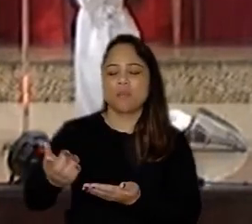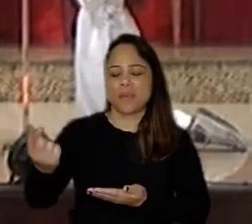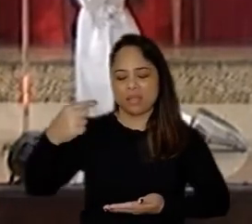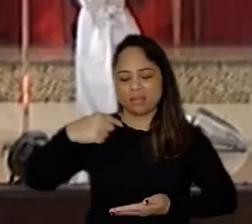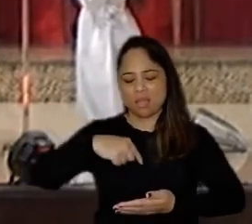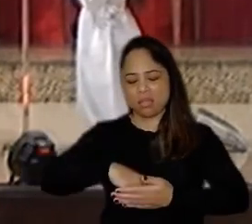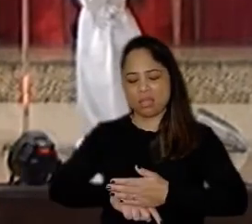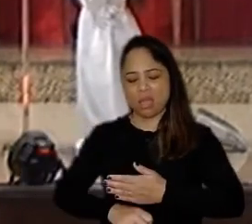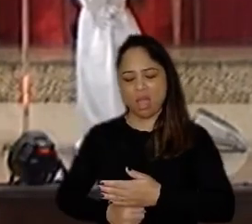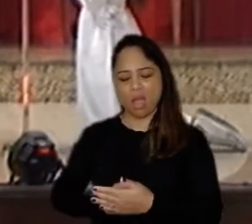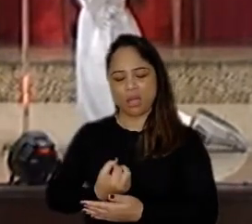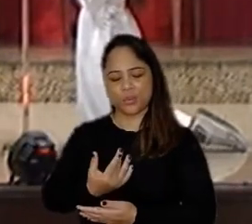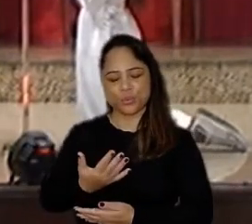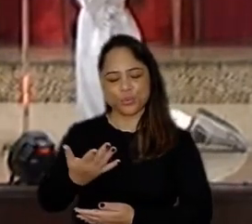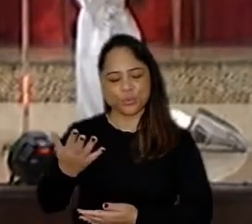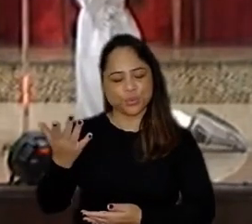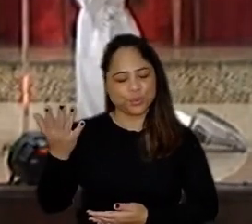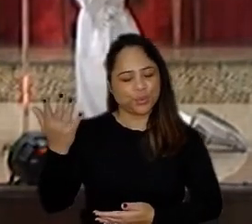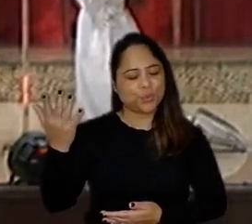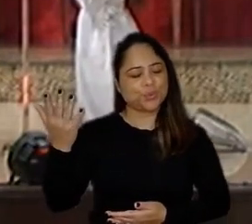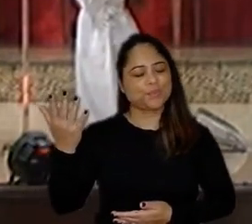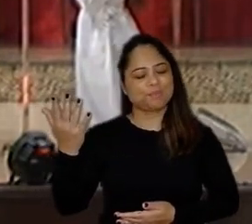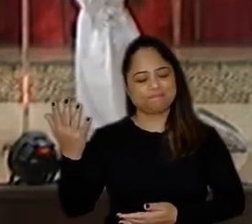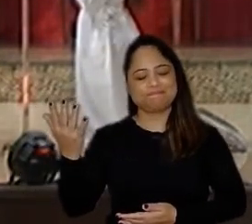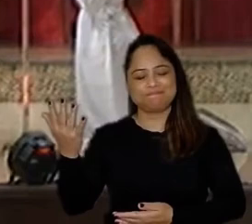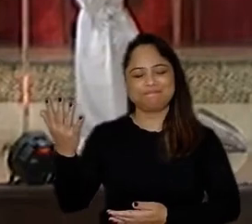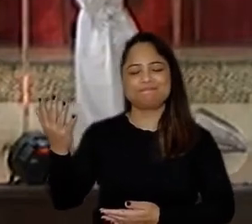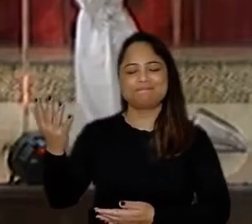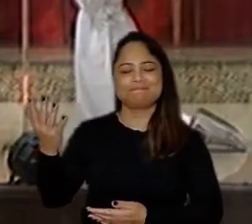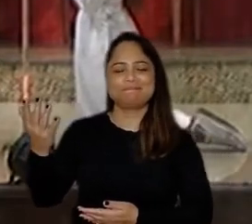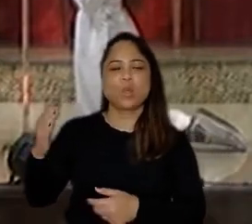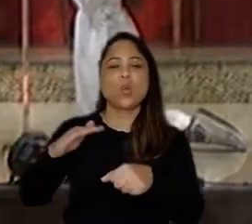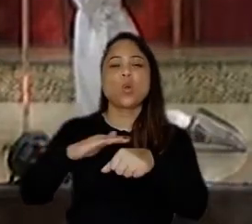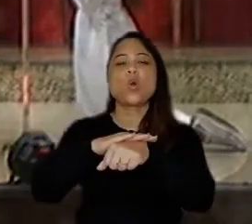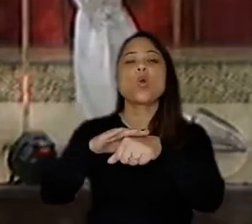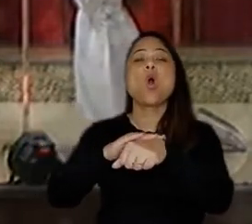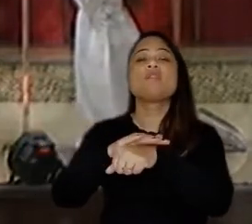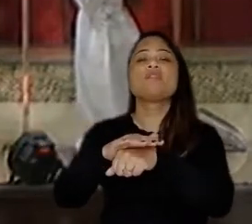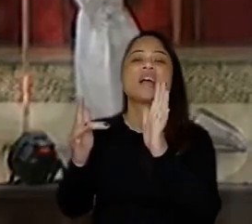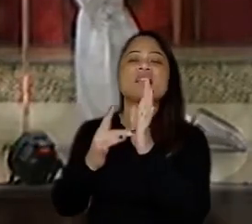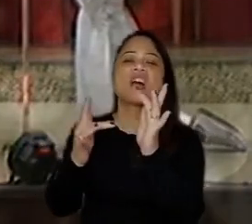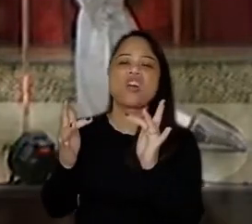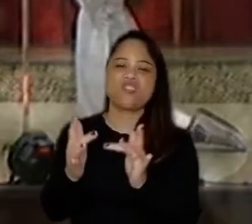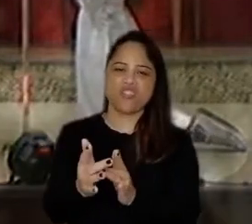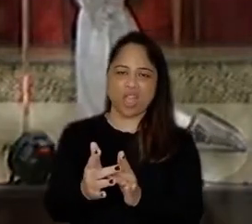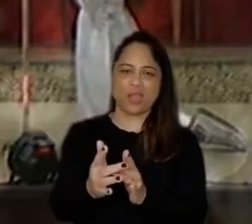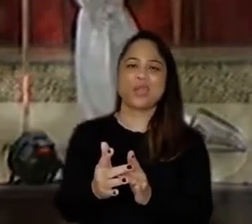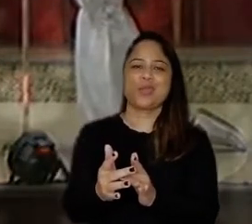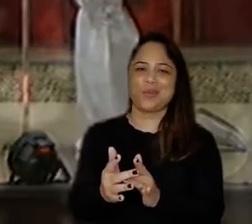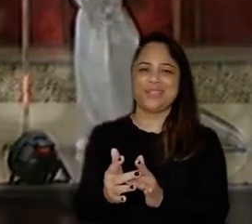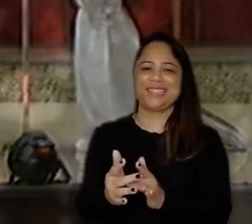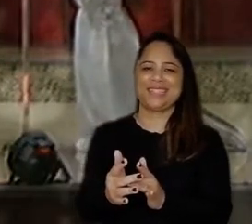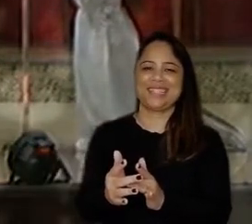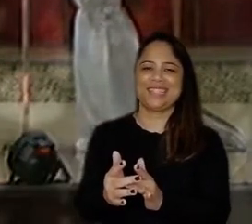Com a sua boca agora, começa a dizer para Jesus que você acredita nisso que você está